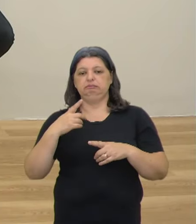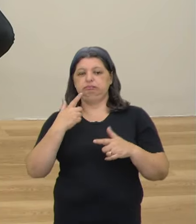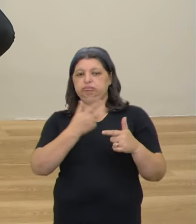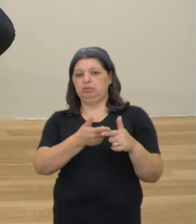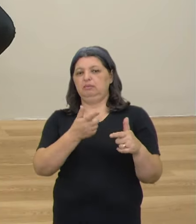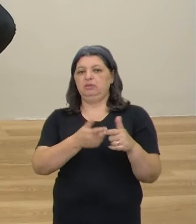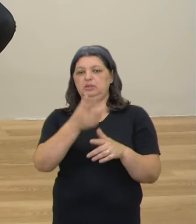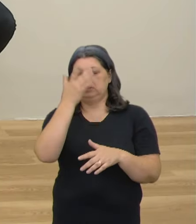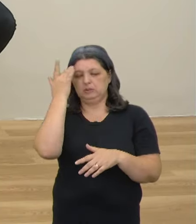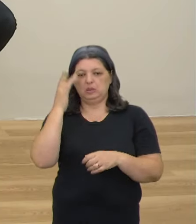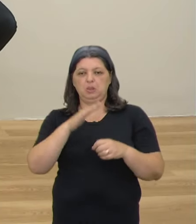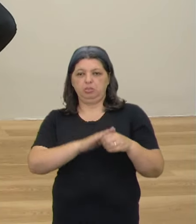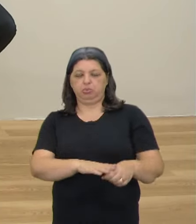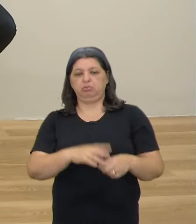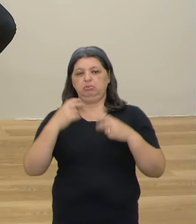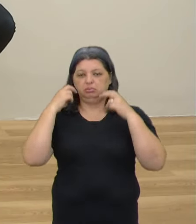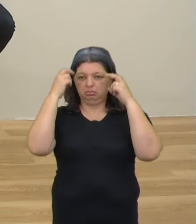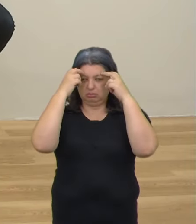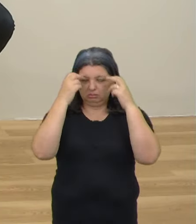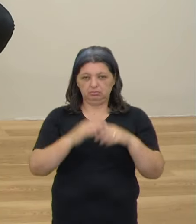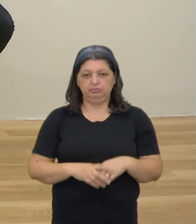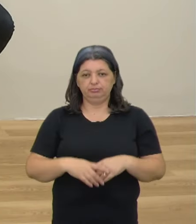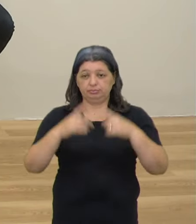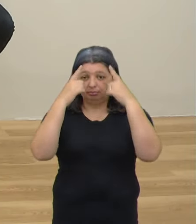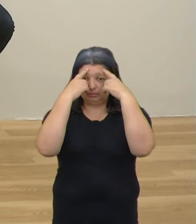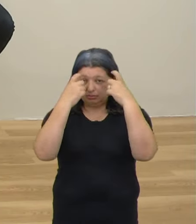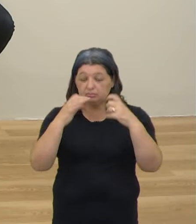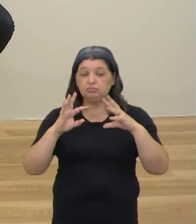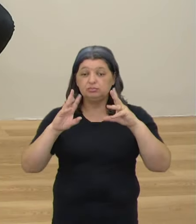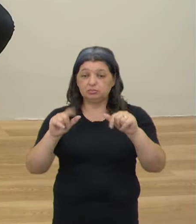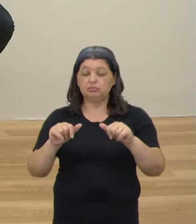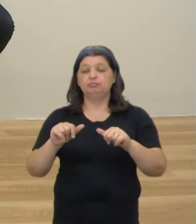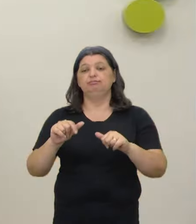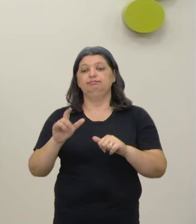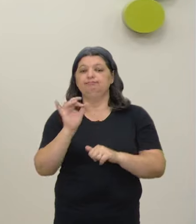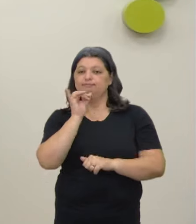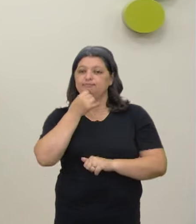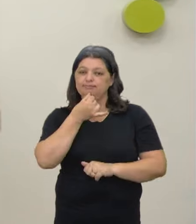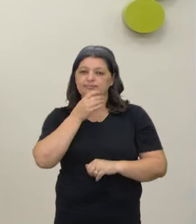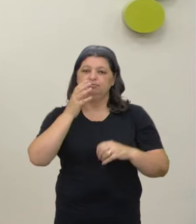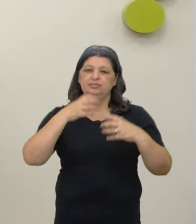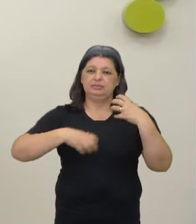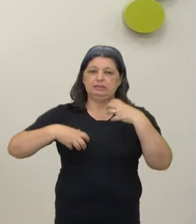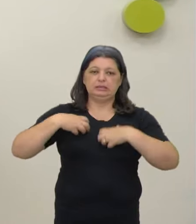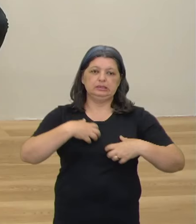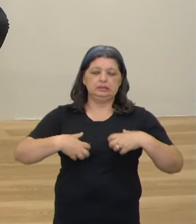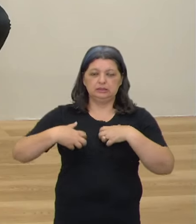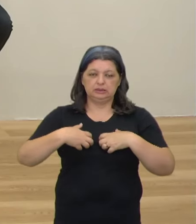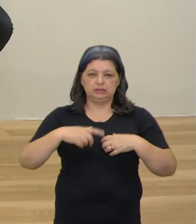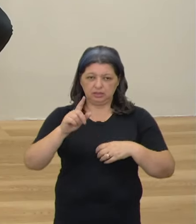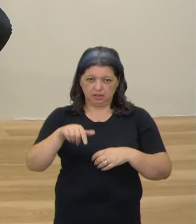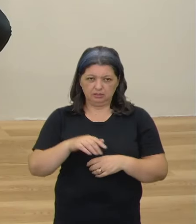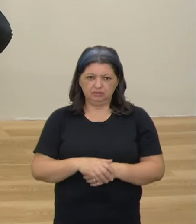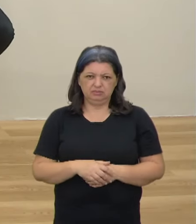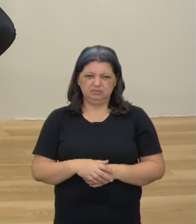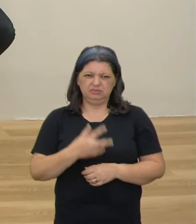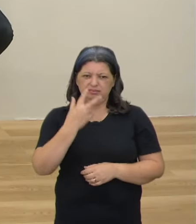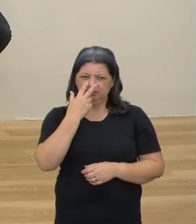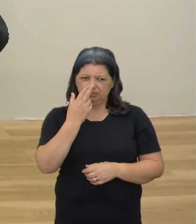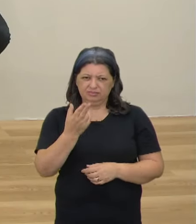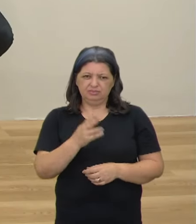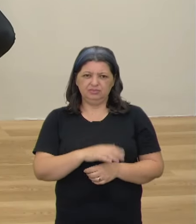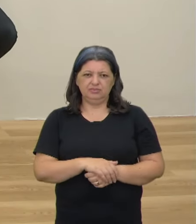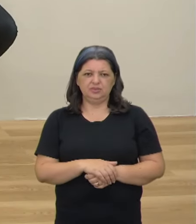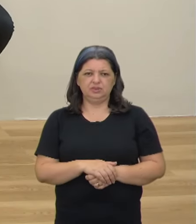Silvane falou, violência é tudo que nos deixa triste e angustiado. O que você acha, Fabi? Olha, eu não vou dizer